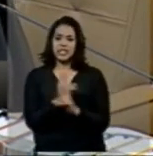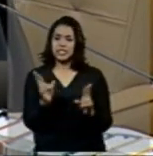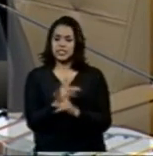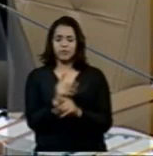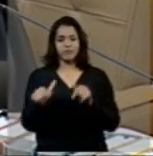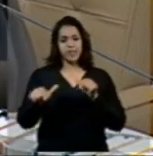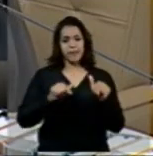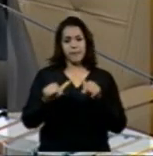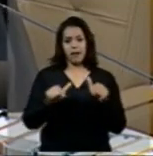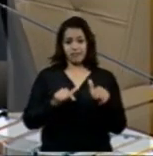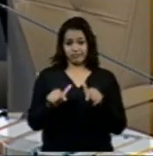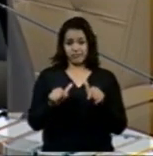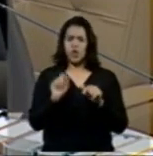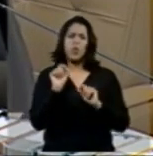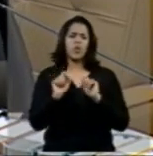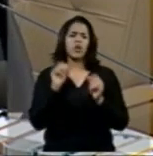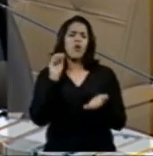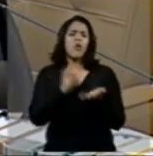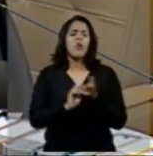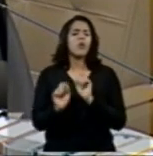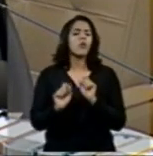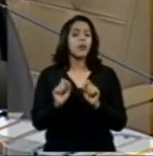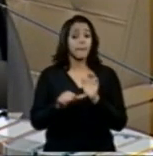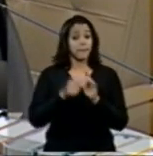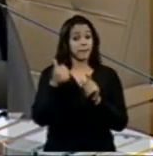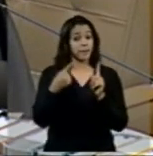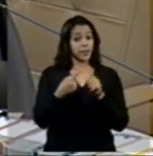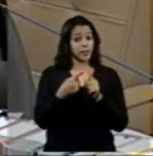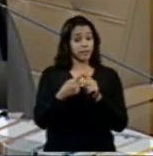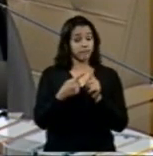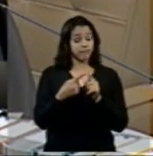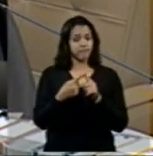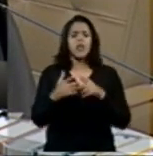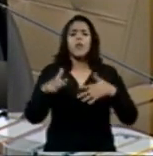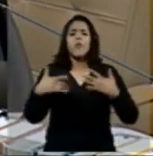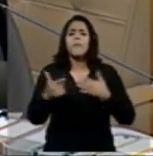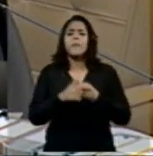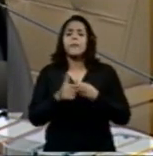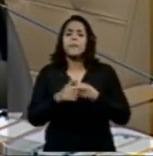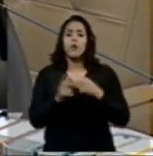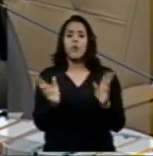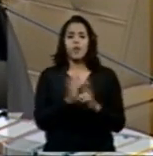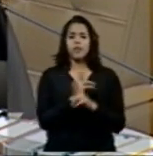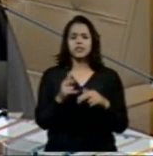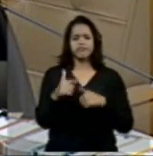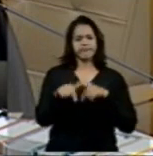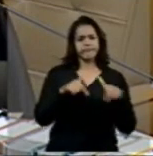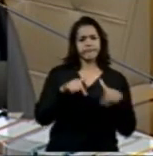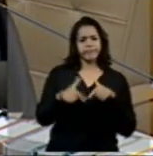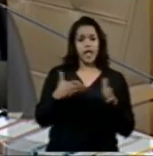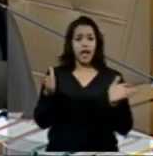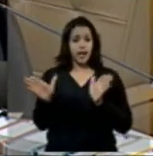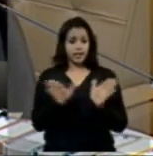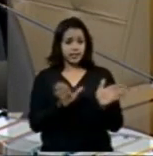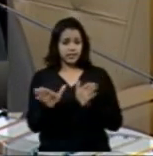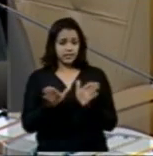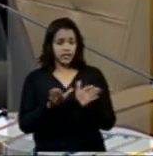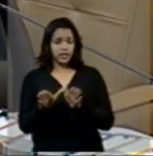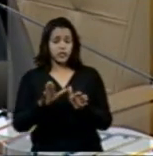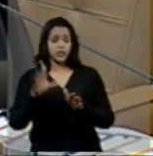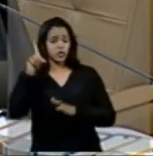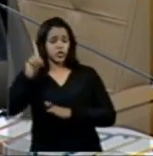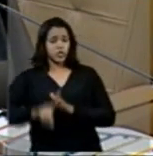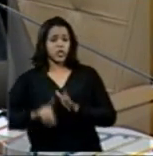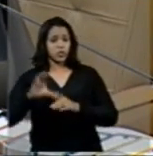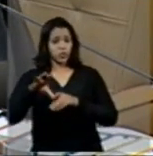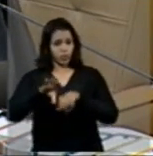de emprego clássica, o que se coloca é, primeiro, o papel dessa relação de emprego no acesso aos direitos sociais e